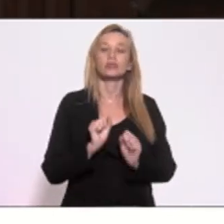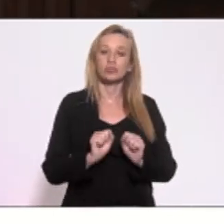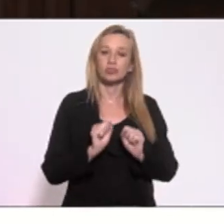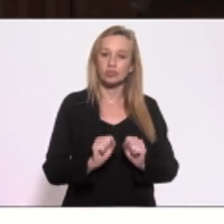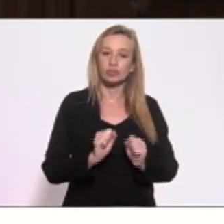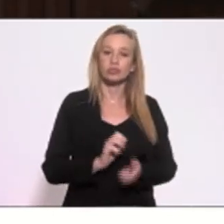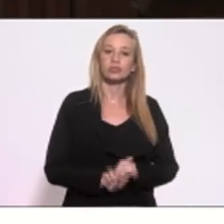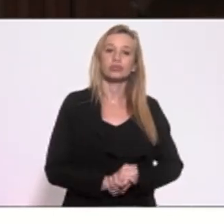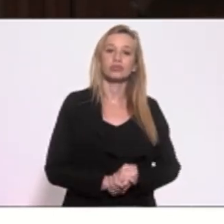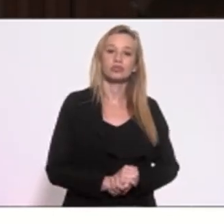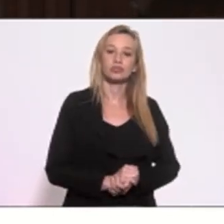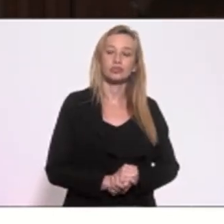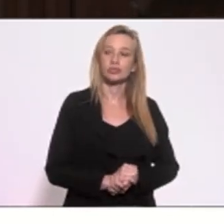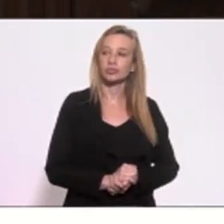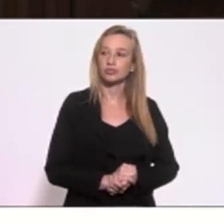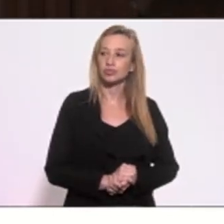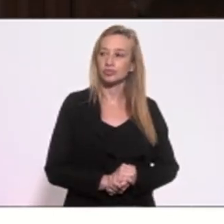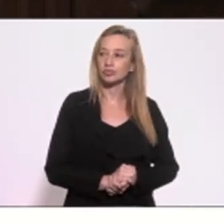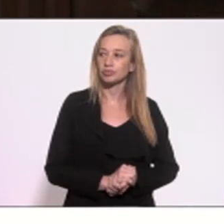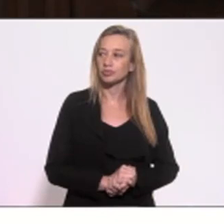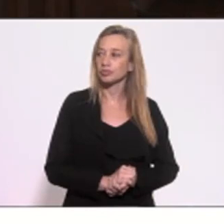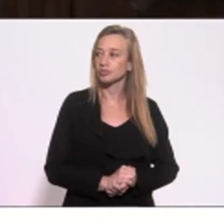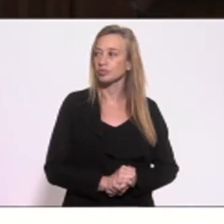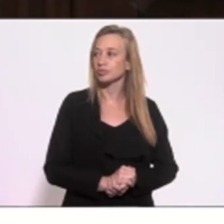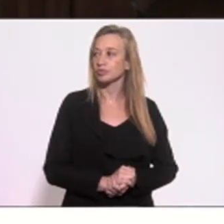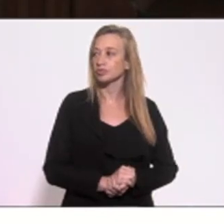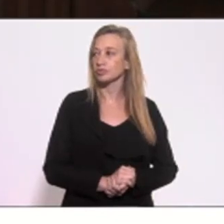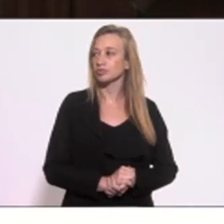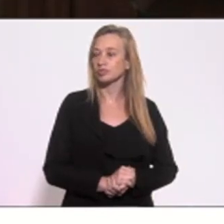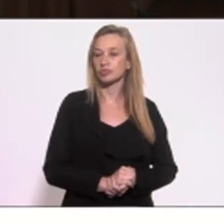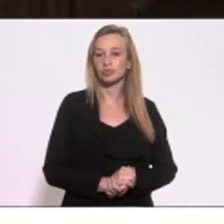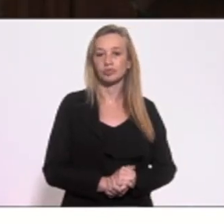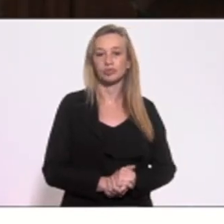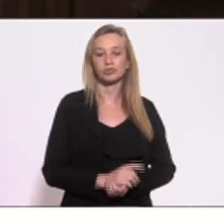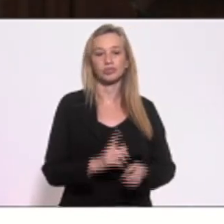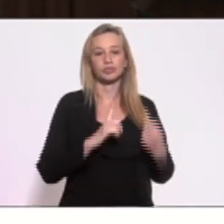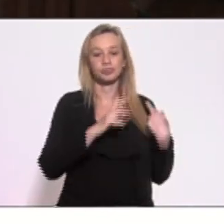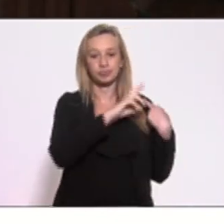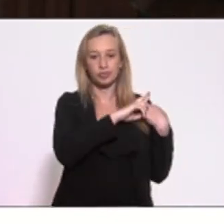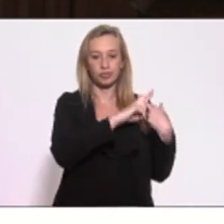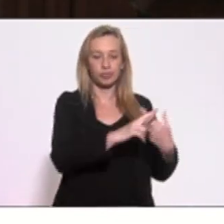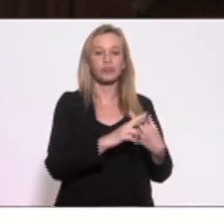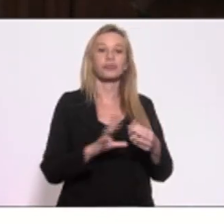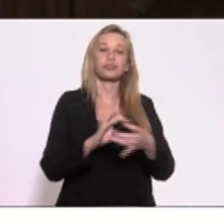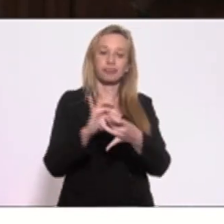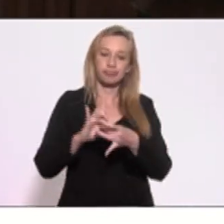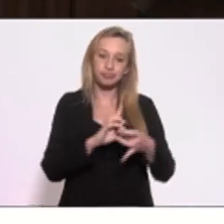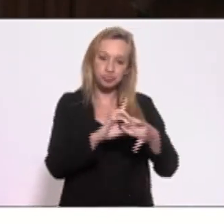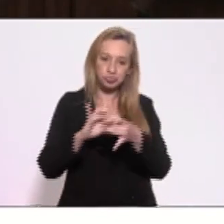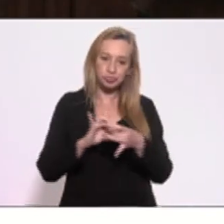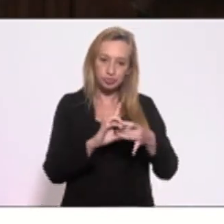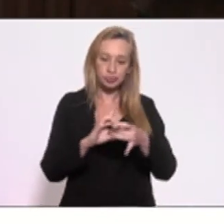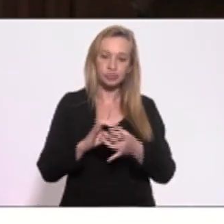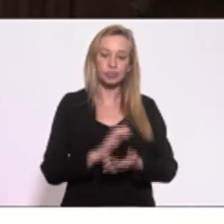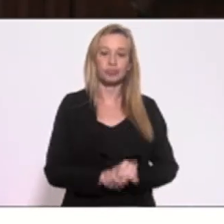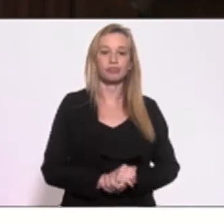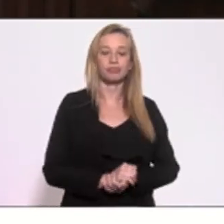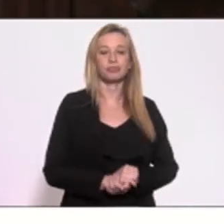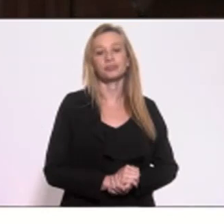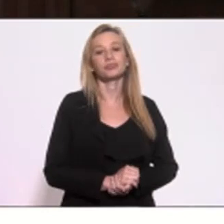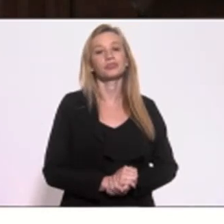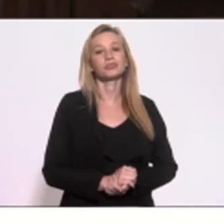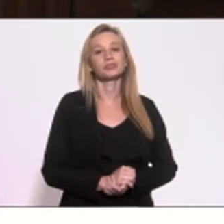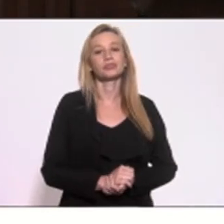merecer do responsável, seja a União ou a União devolver